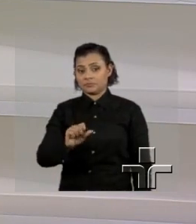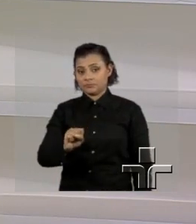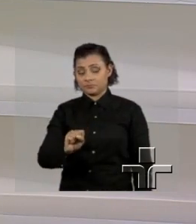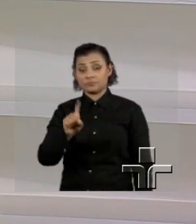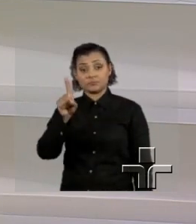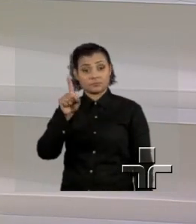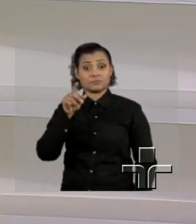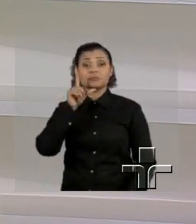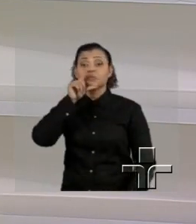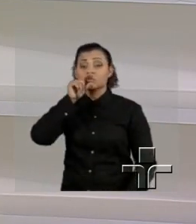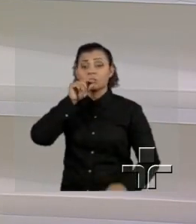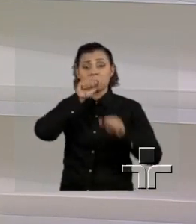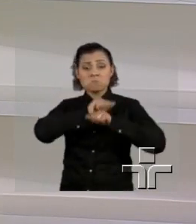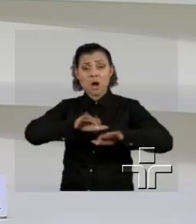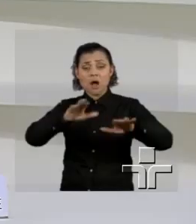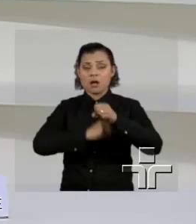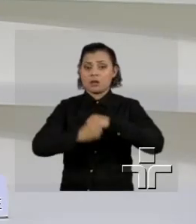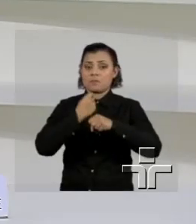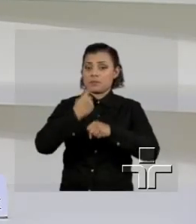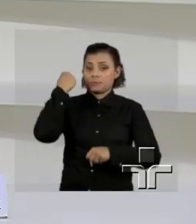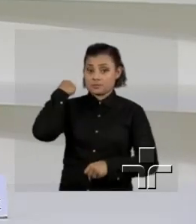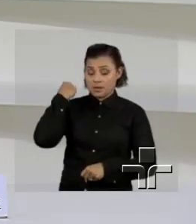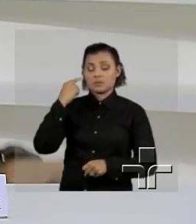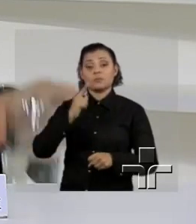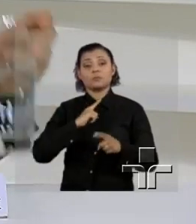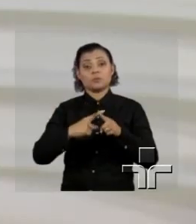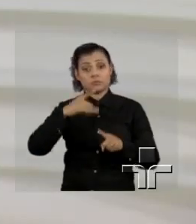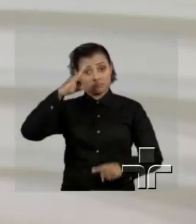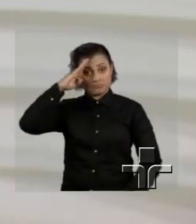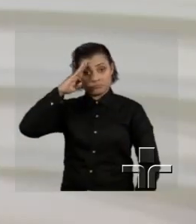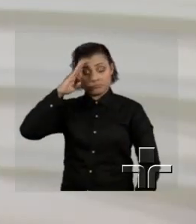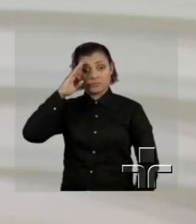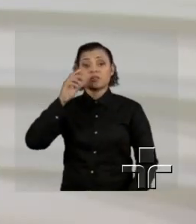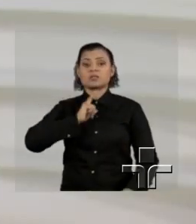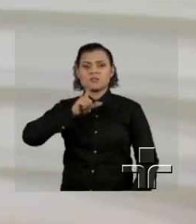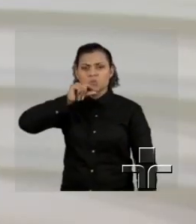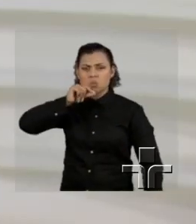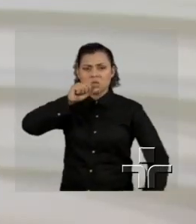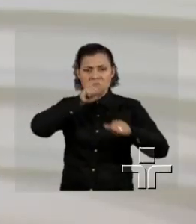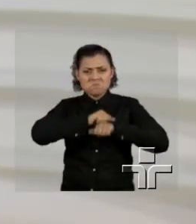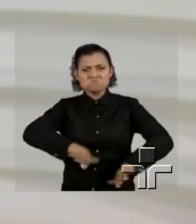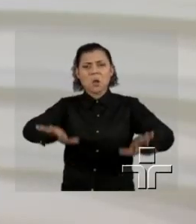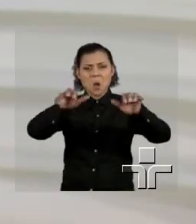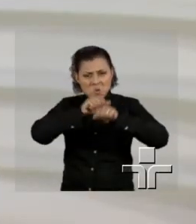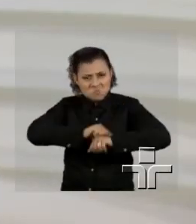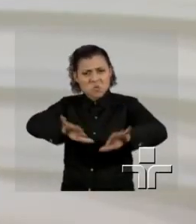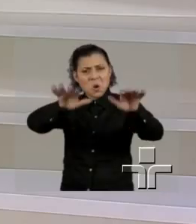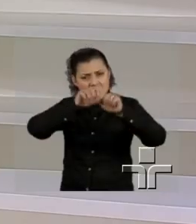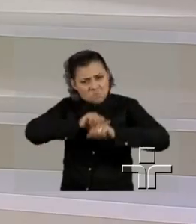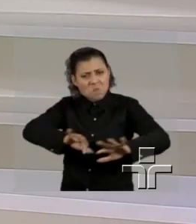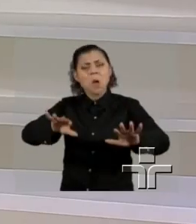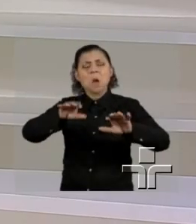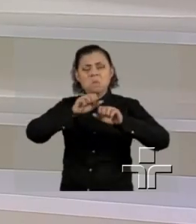Então, são momentos em que as Forças Armadas elas têm uma